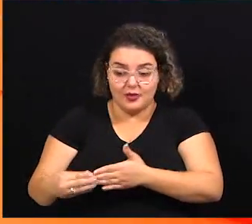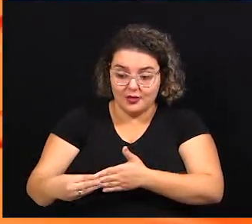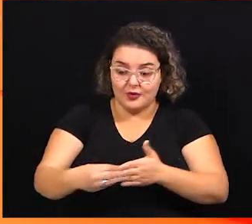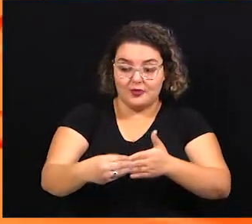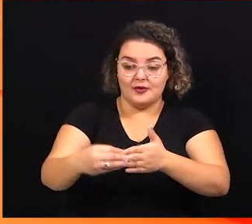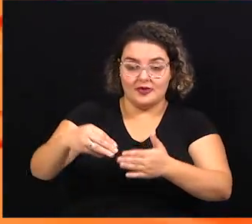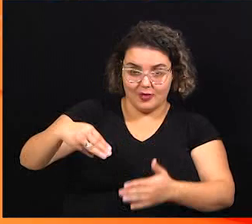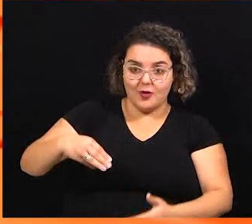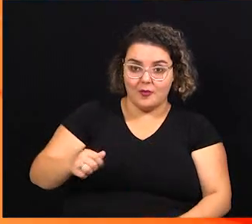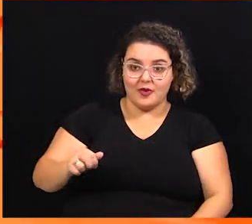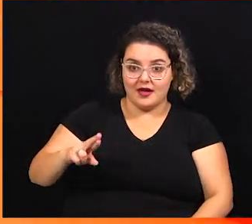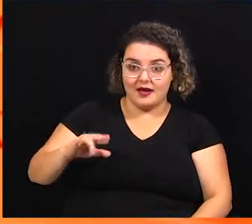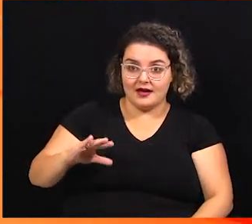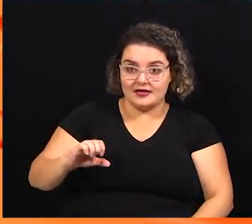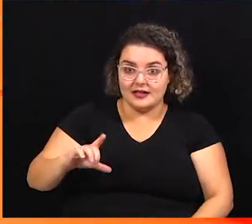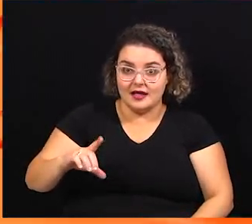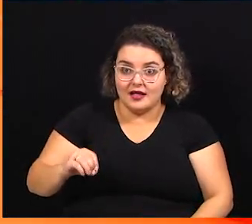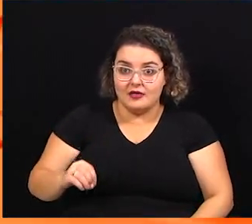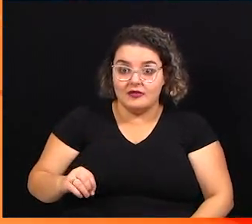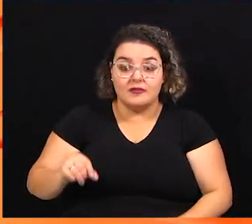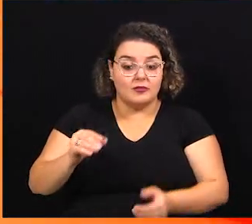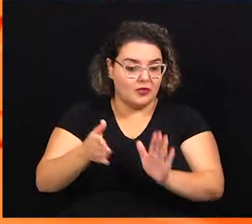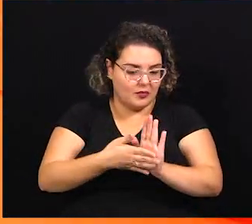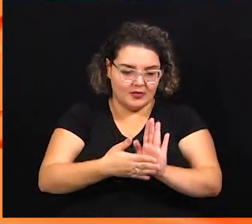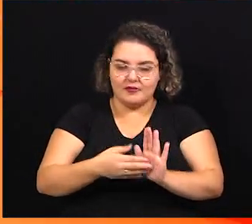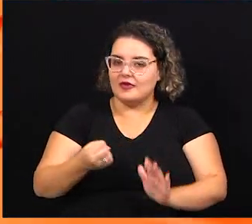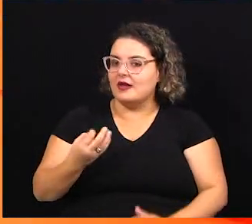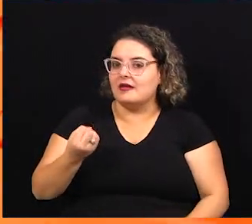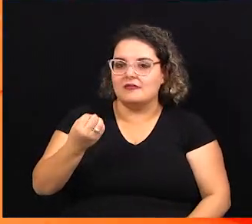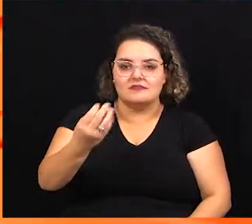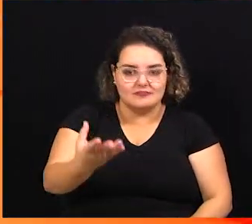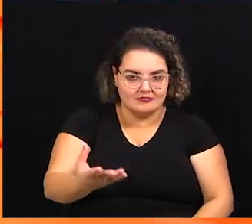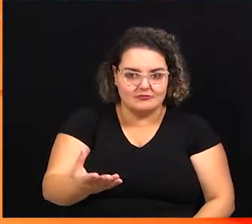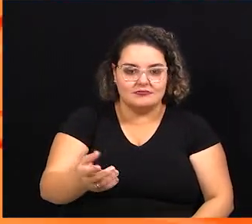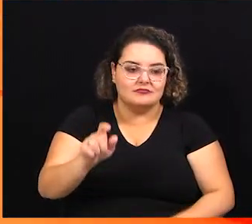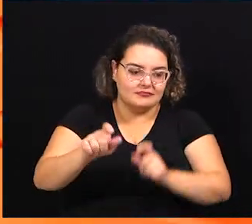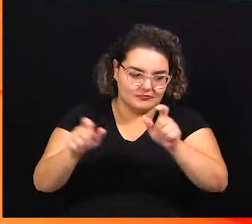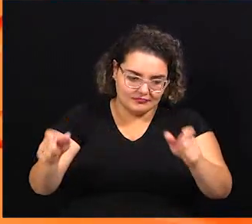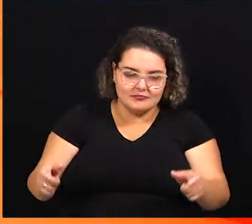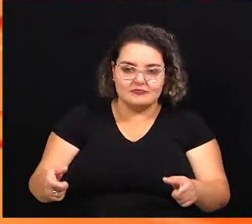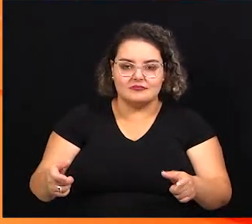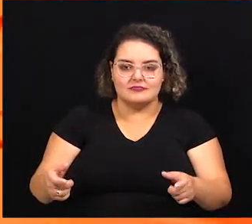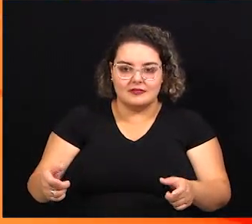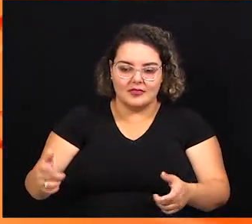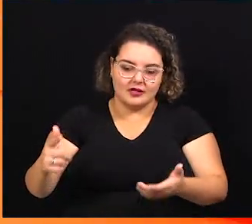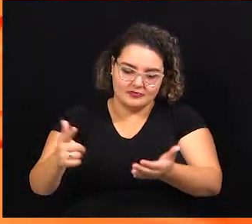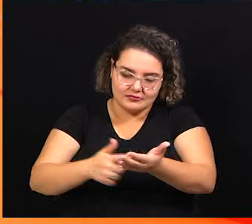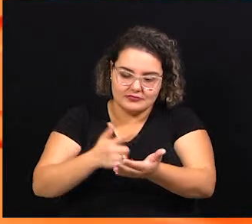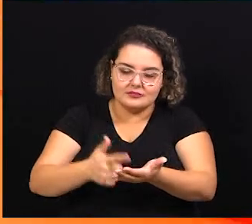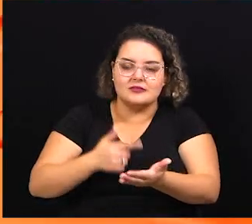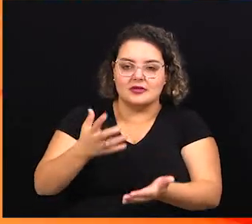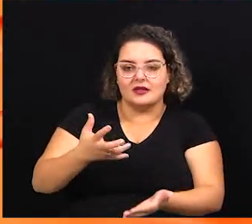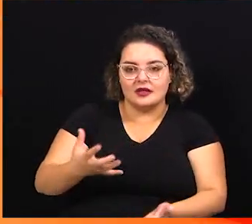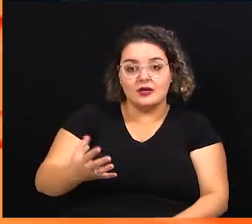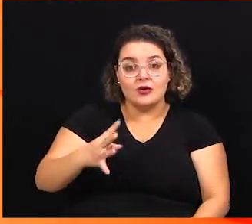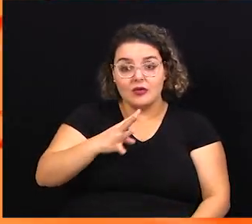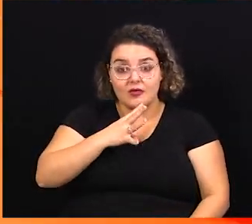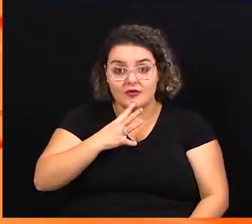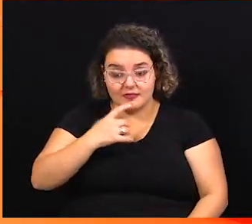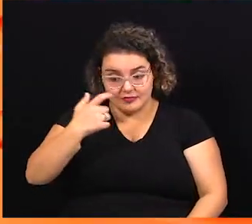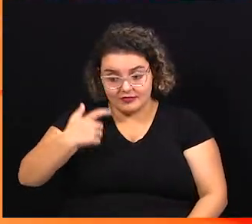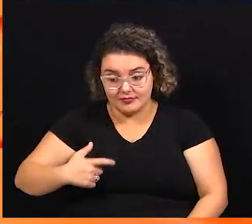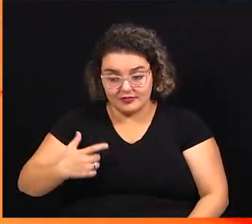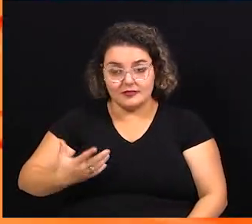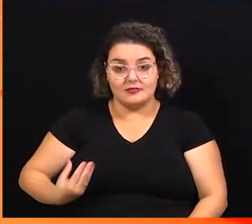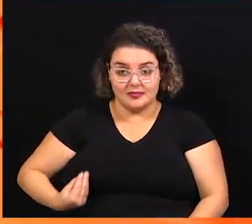guia, o Marcelo, ele já até propôs para mim, para a gente fazer viagens, juntando pessoas interessadas que tenham lido o livro e queiram conhecer pessoalmente. E até,